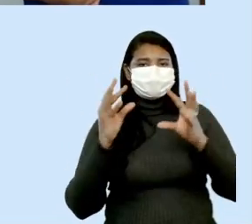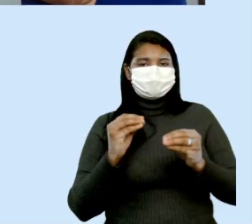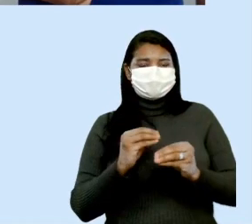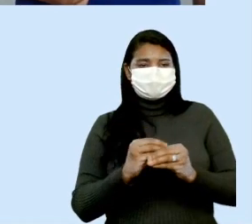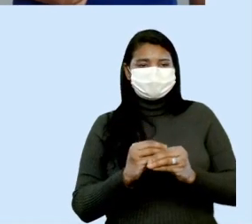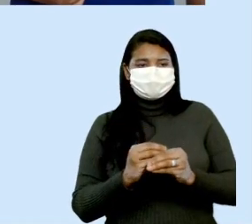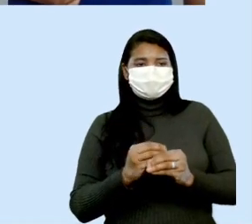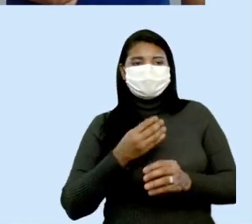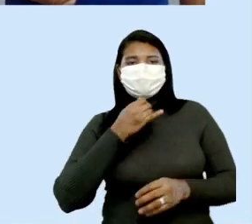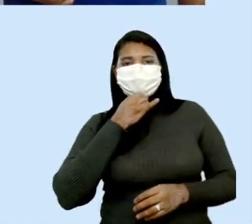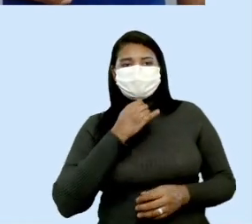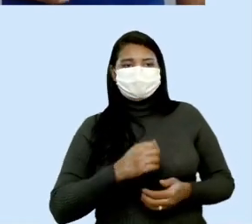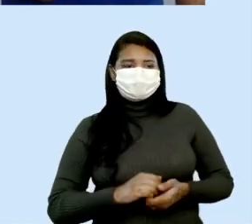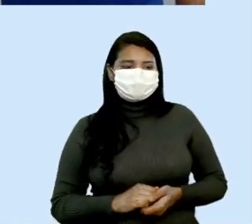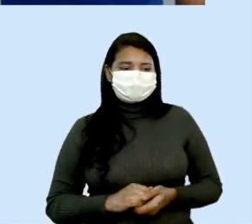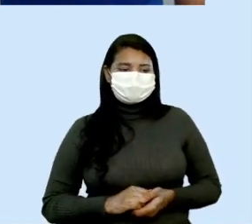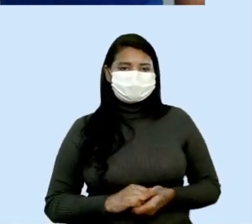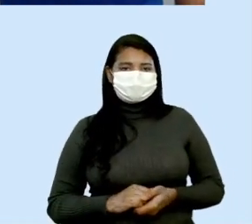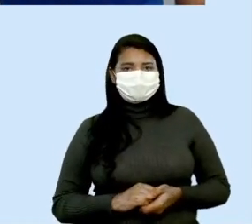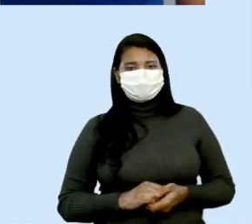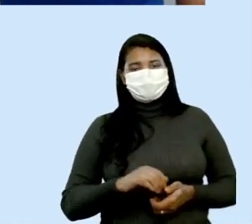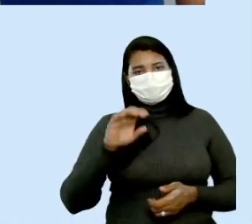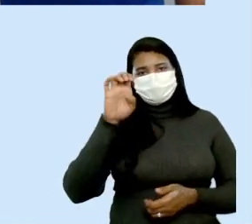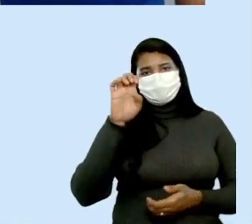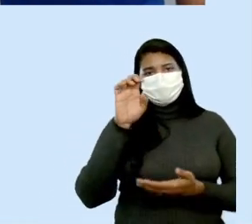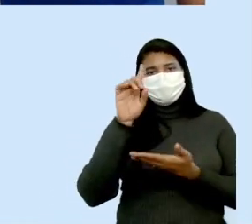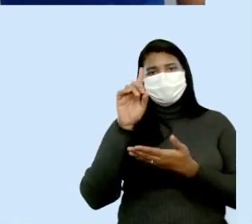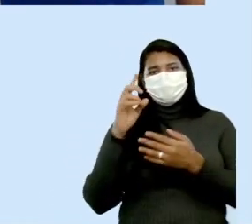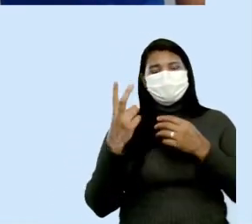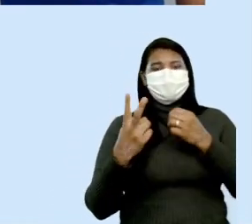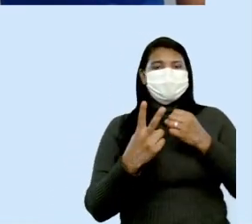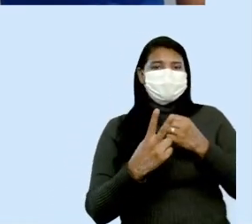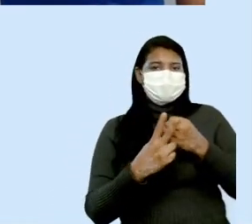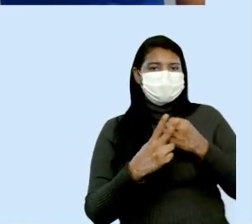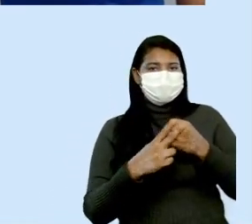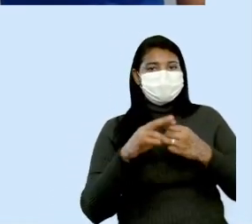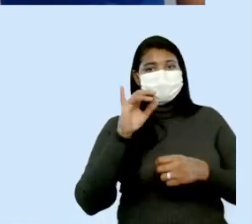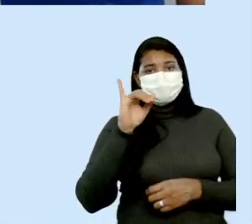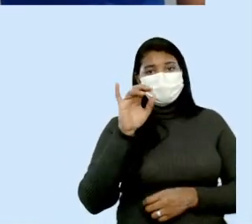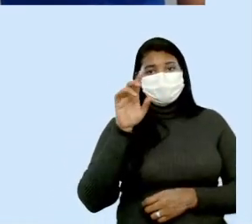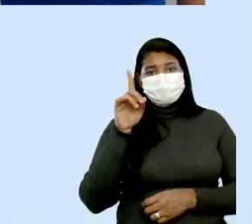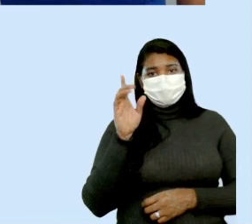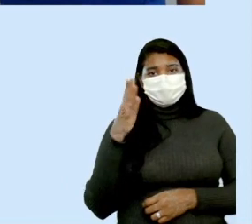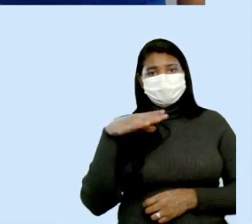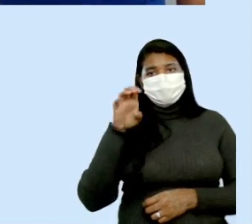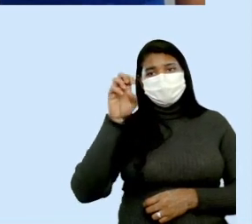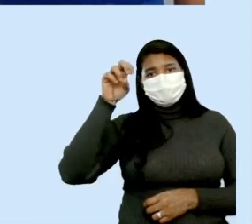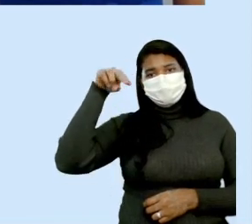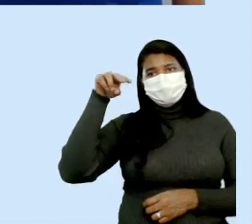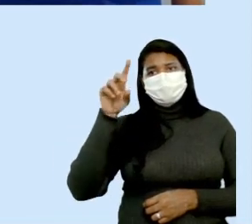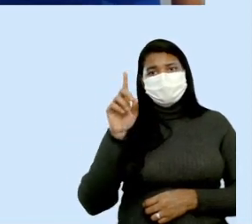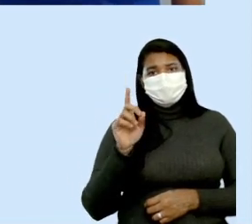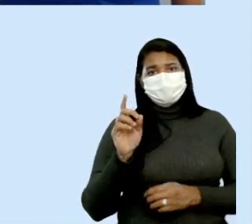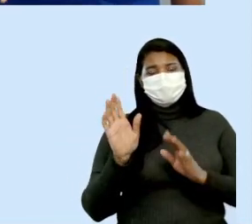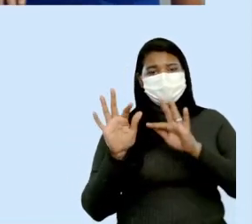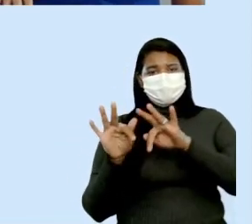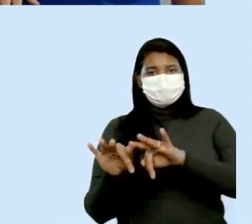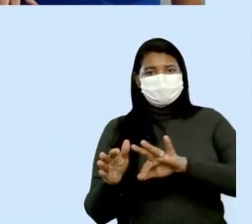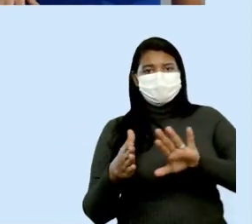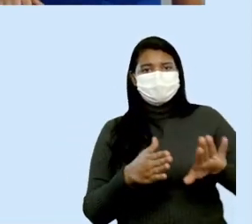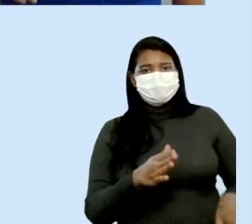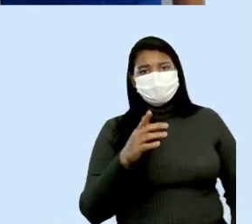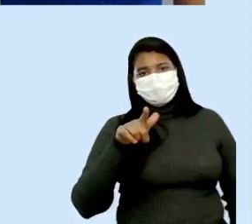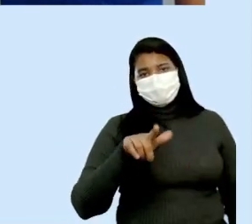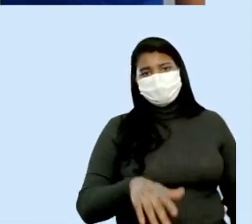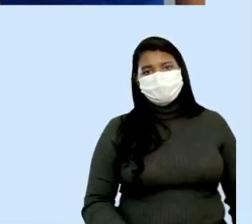apenas o ED, o verbo com o ed ending, né? O ED no final.